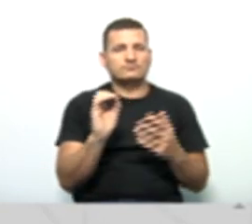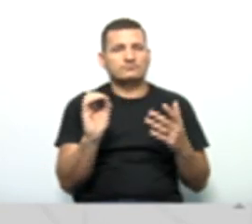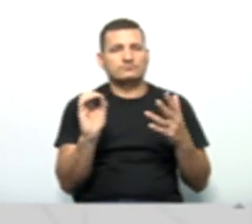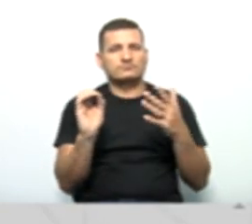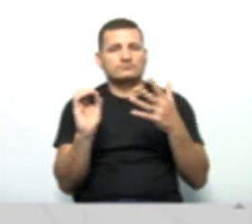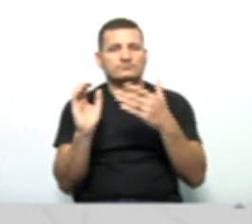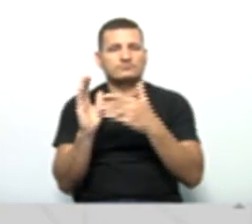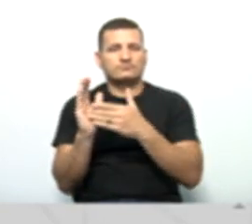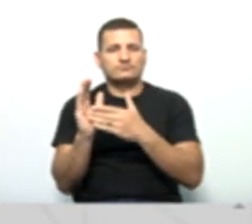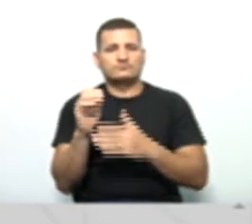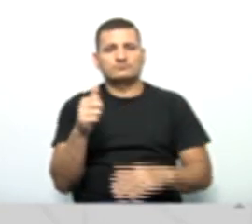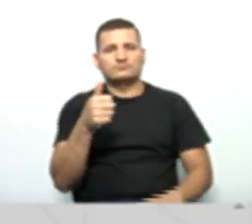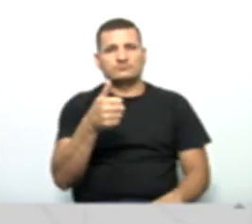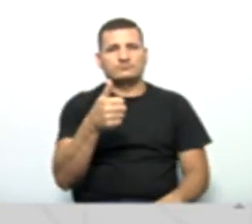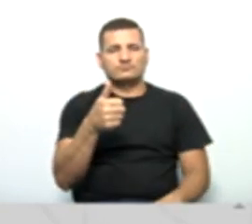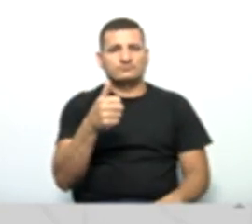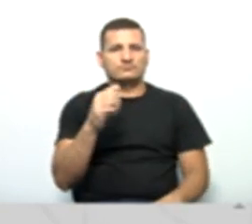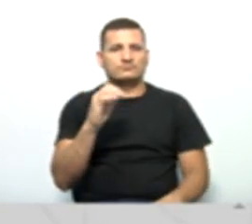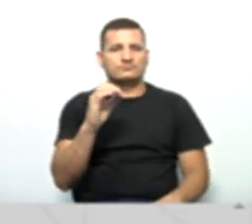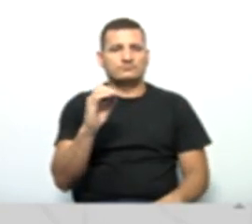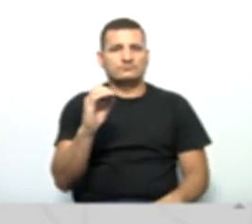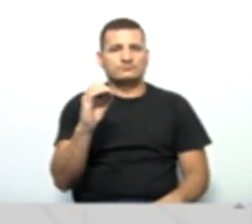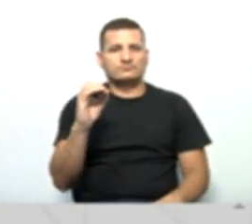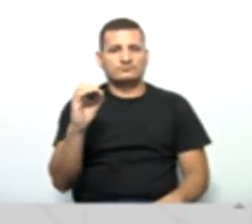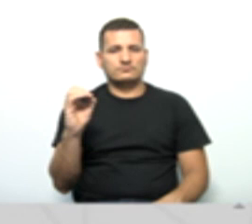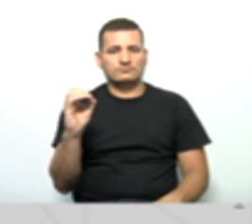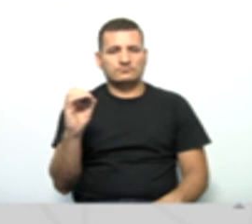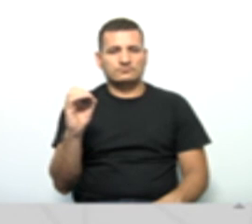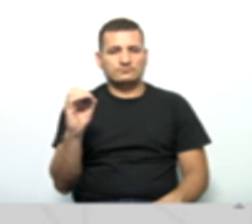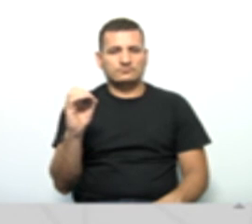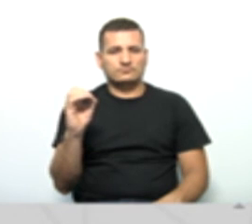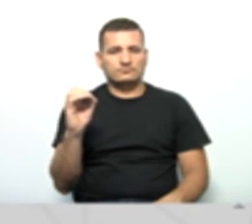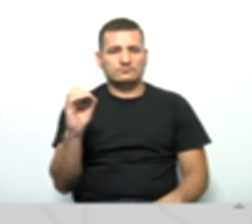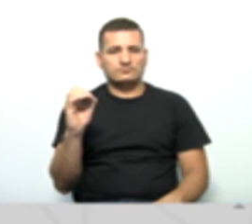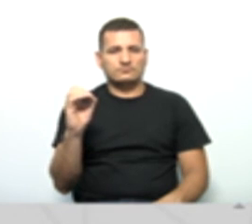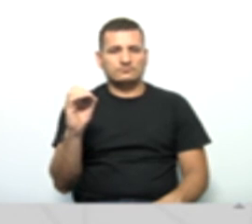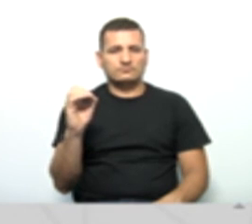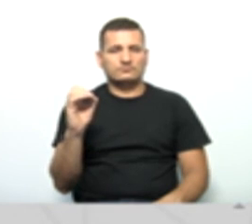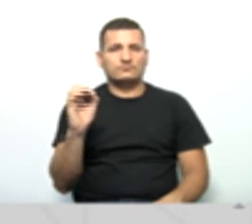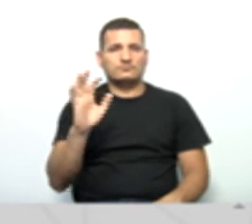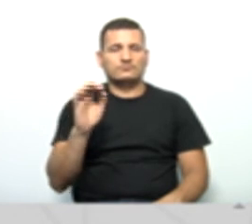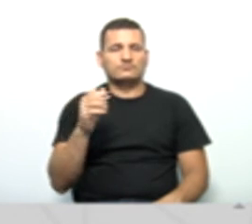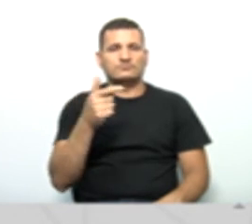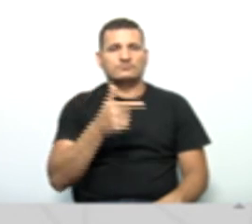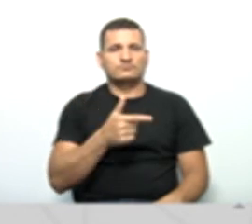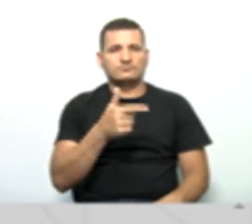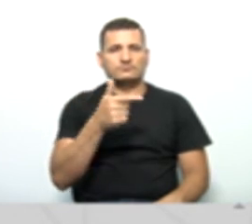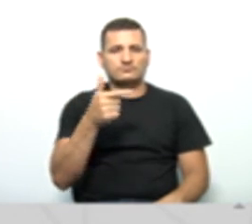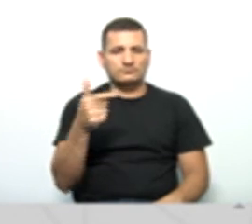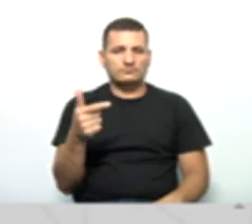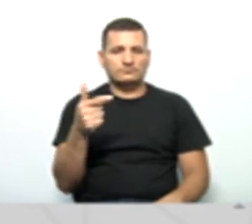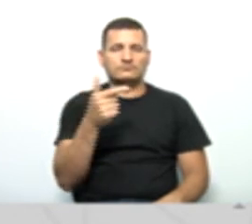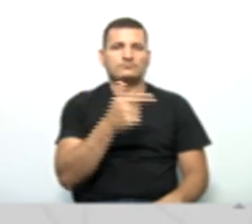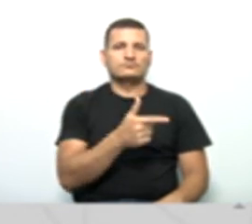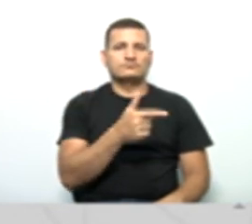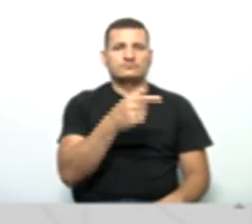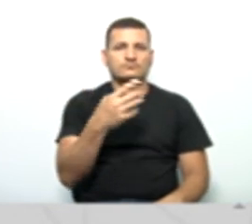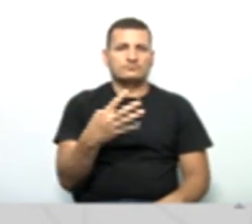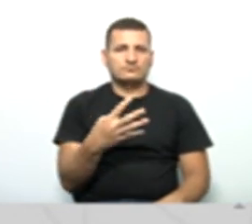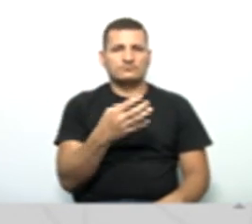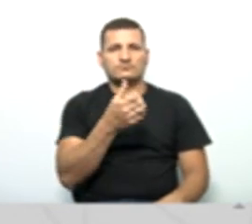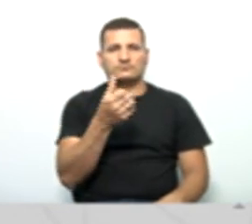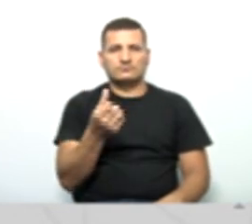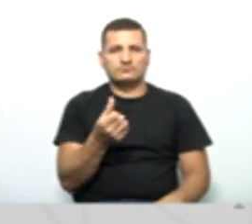né? Ele vai até 100, mas em 2 em 2, ou